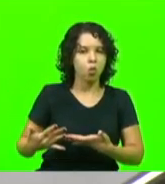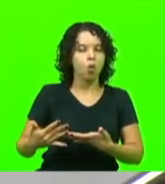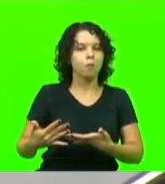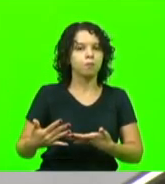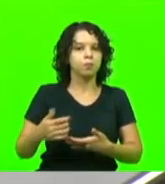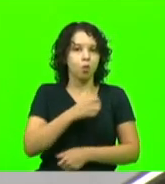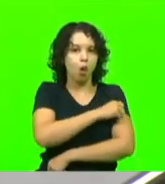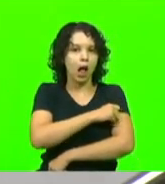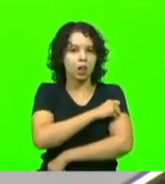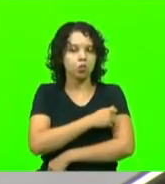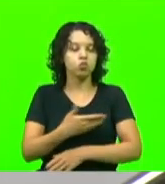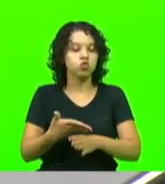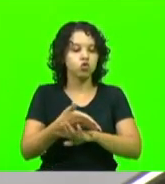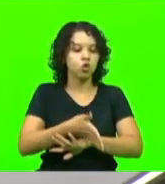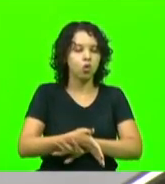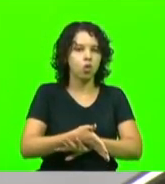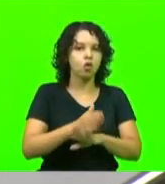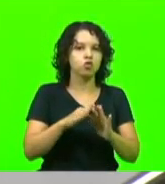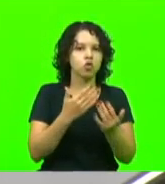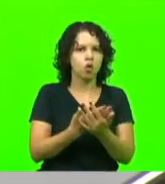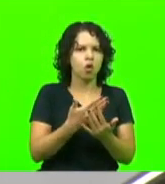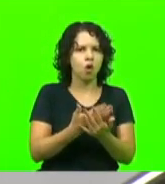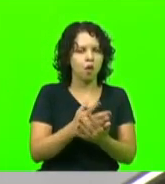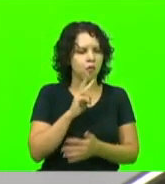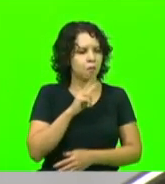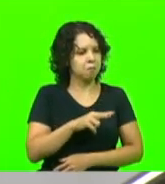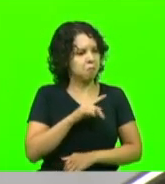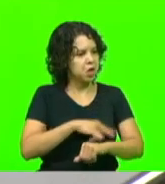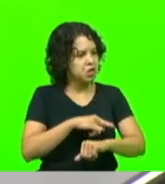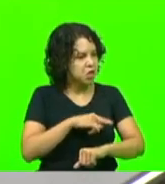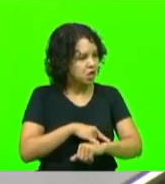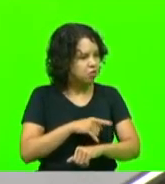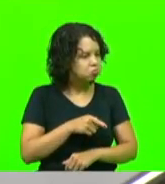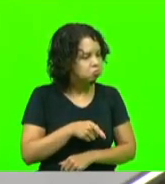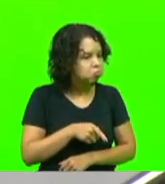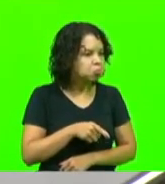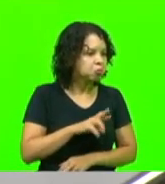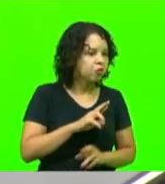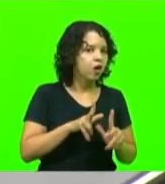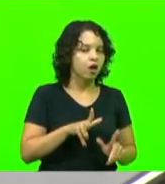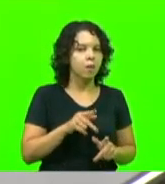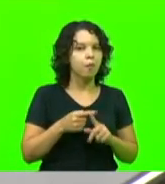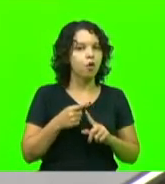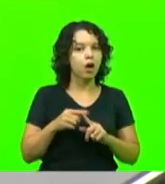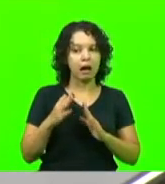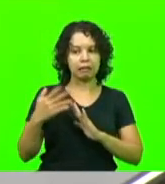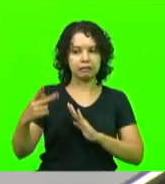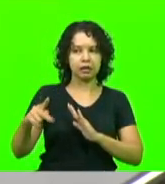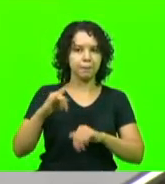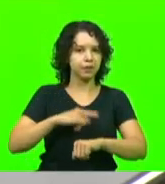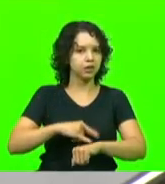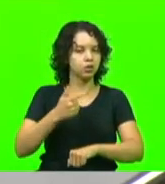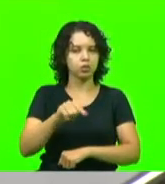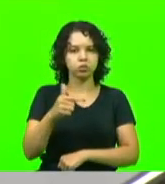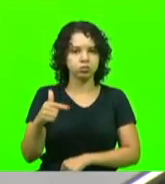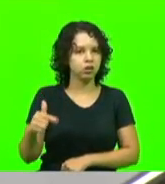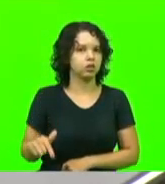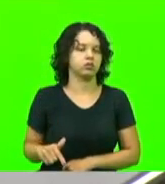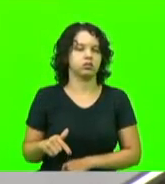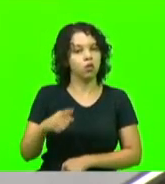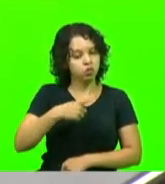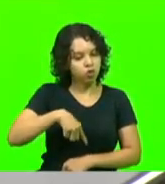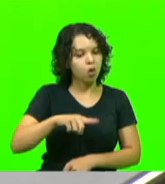na escola estranhando o banheiro, porque não tem em casa, ele foi conhecer banheiro na escola. Então, tem muita coisa ainda para a gente melhorar no nosso estado